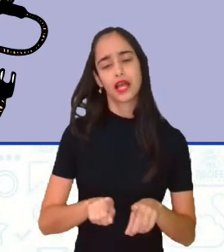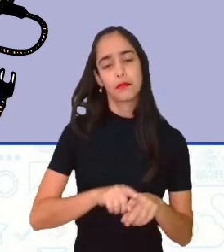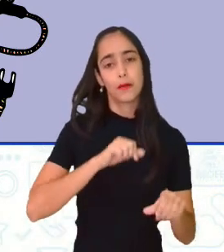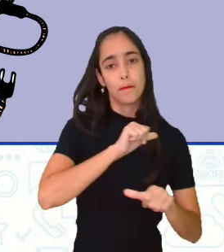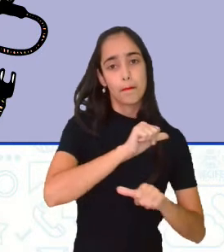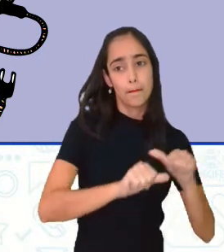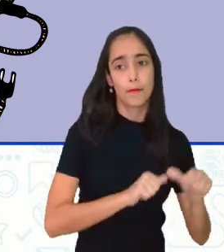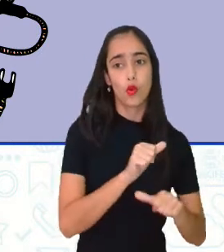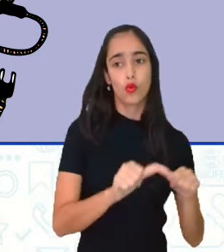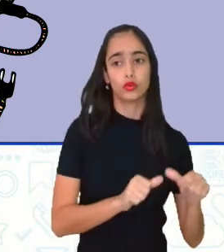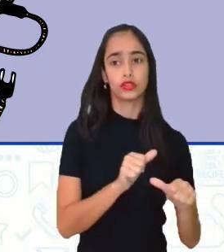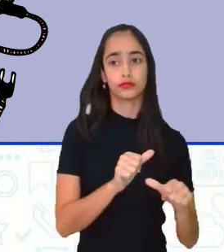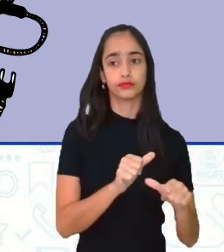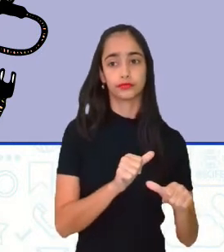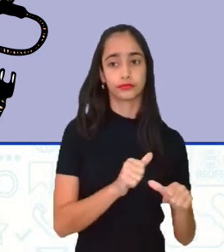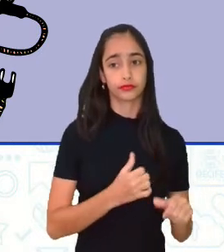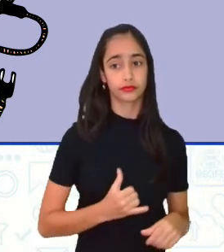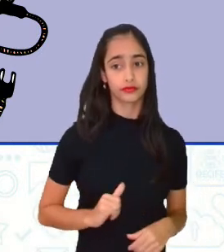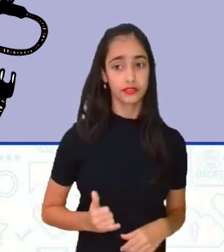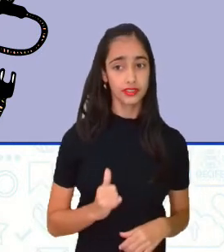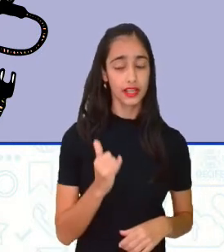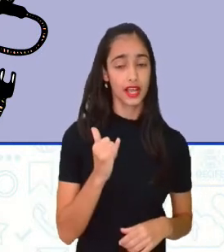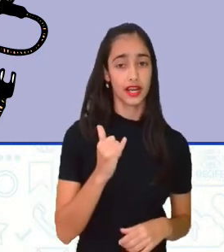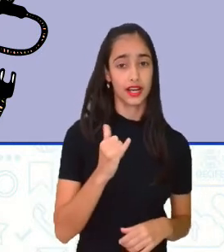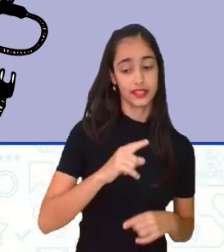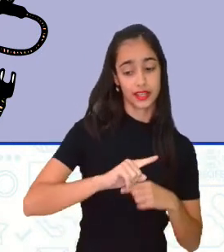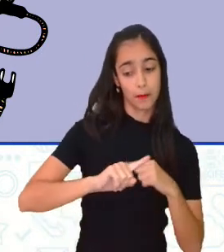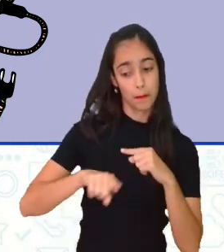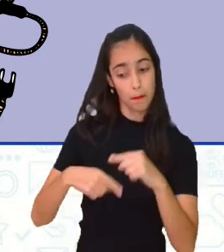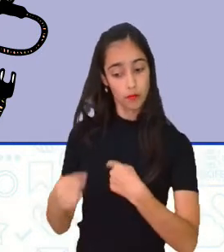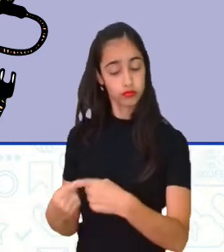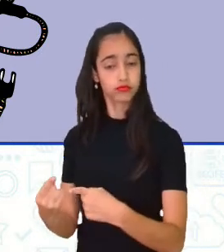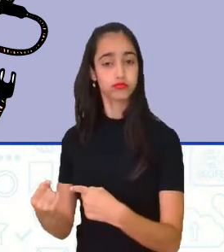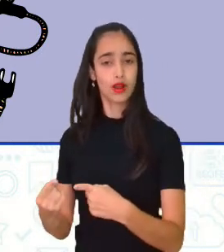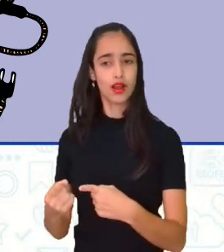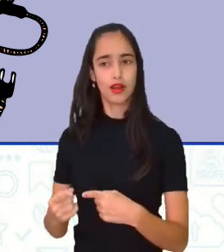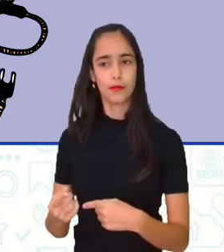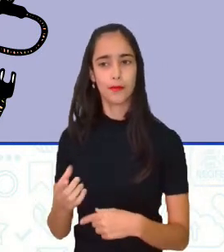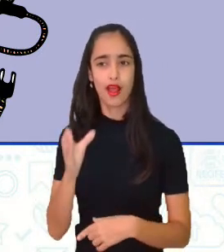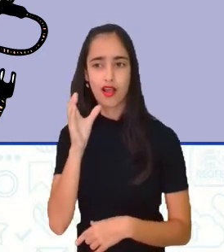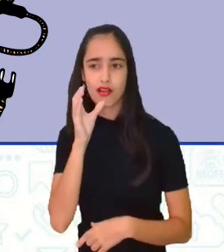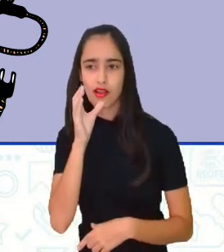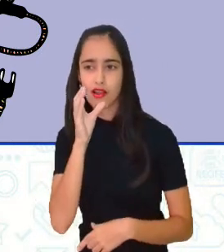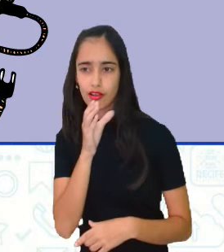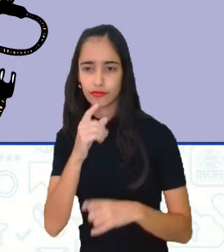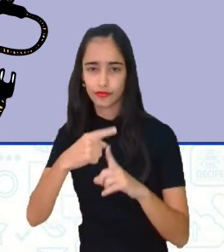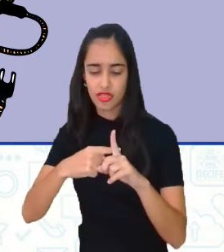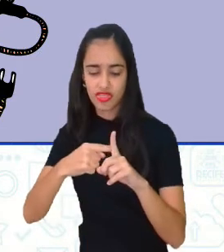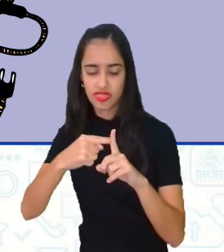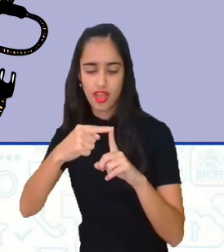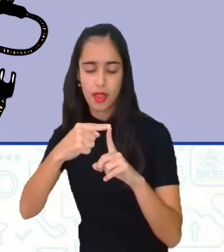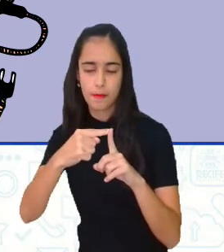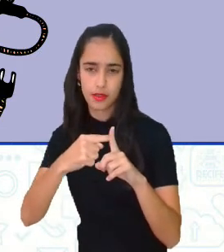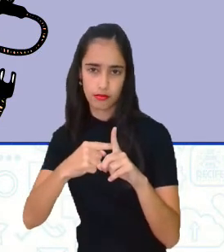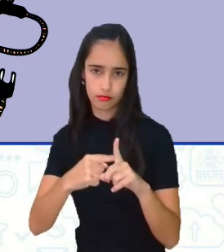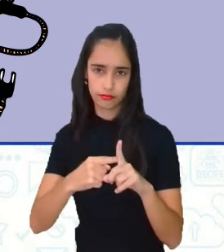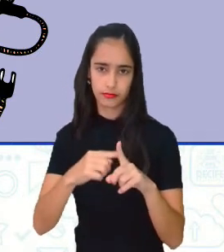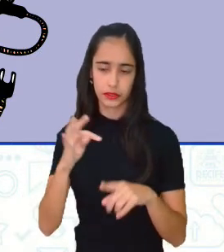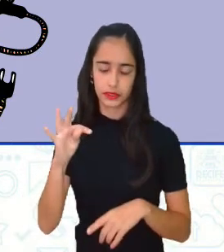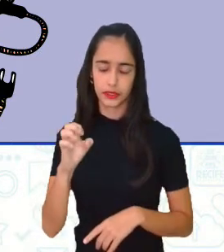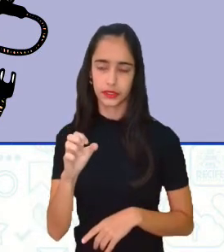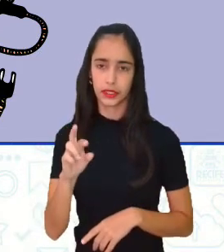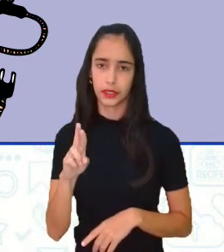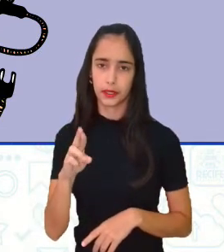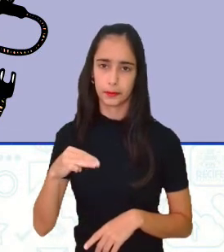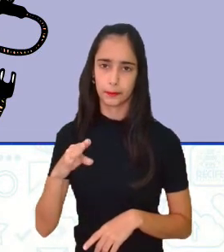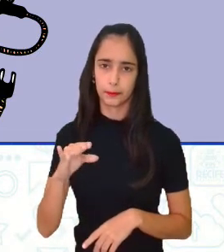energia térmica. São as famosas resistências usadas nos chuveiros, olha, é usada em ferros de passar, chuveiros